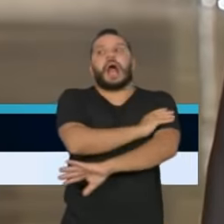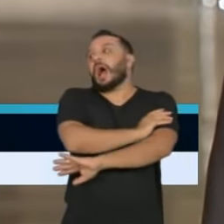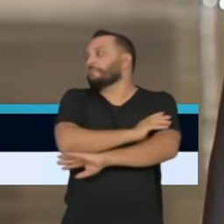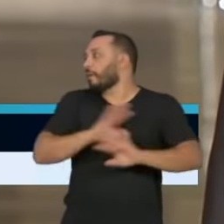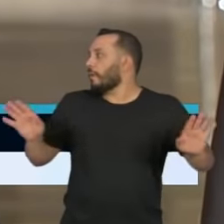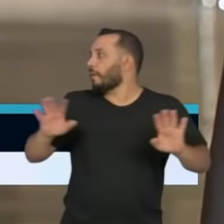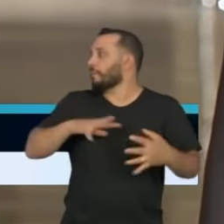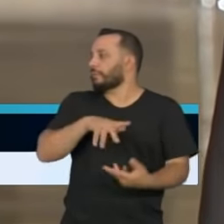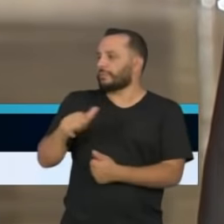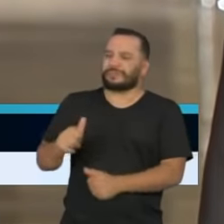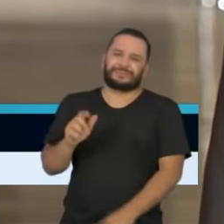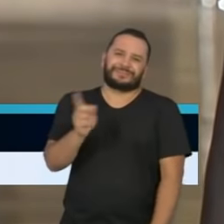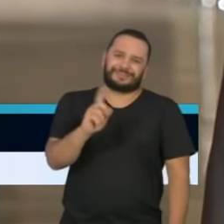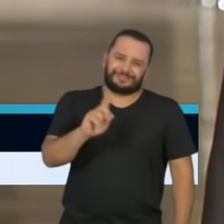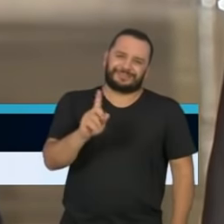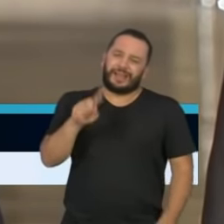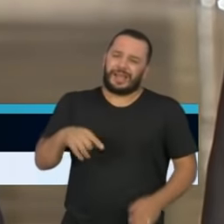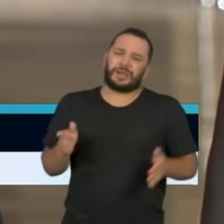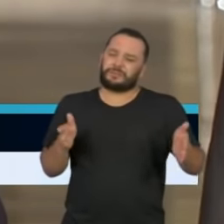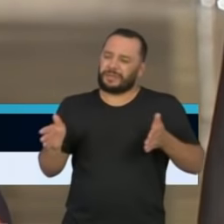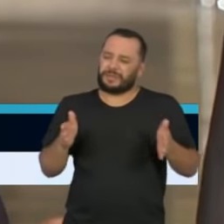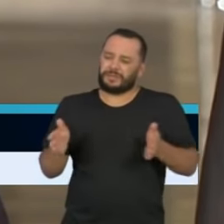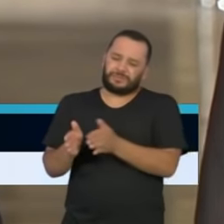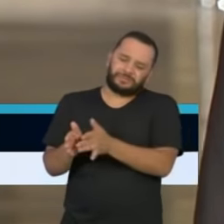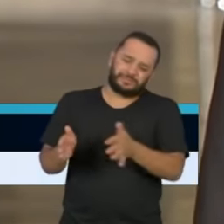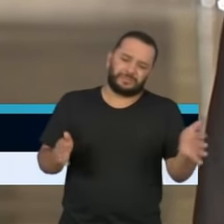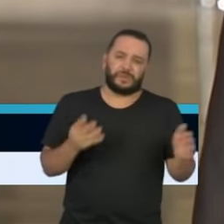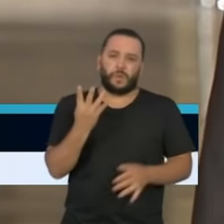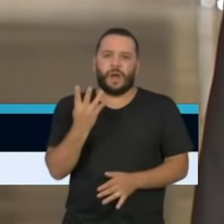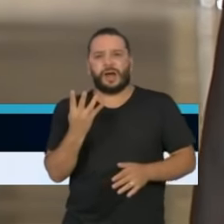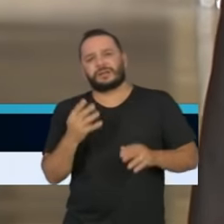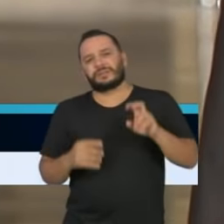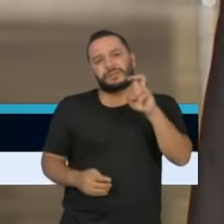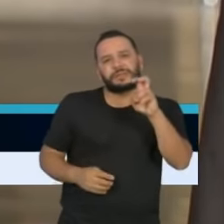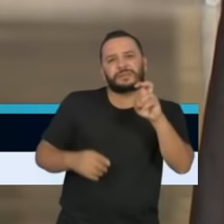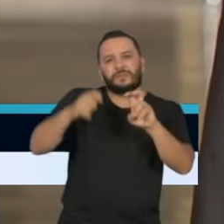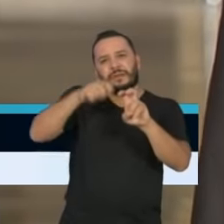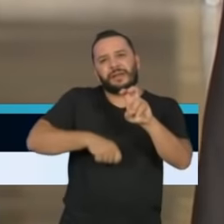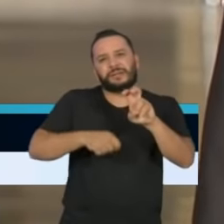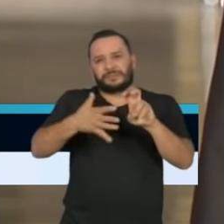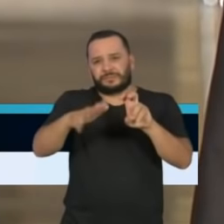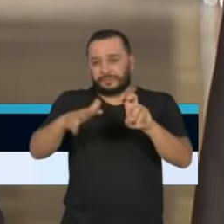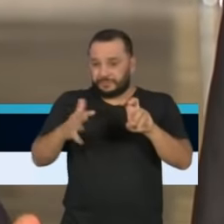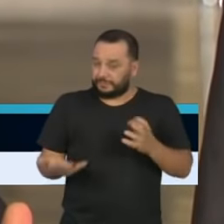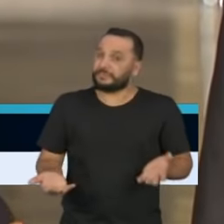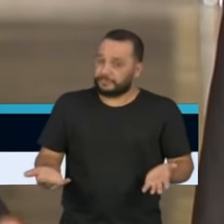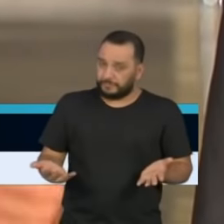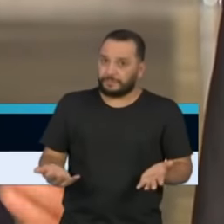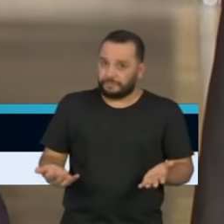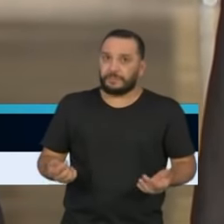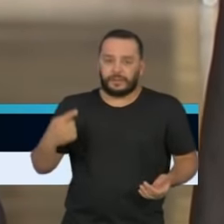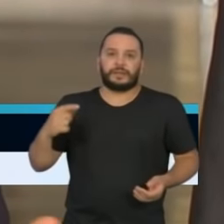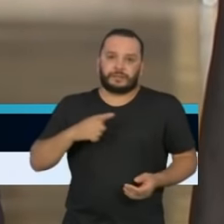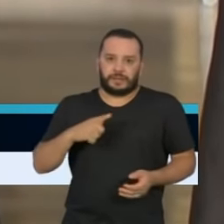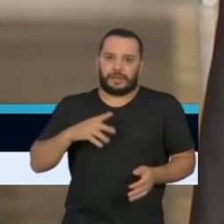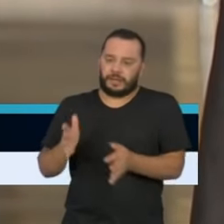passagem que pode levar 4 ou 5 meses, ou até menos, é o que nós desejamos, mas temos um